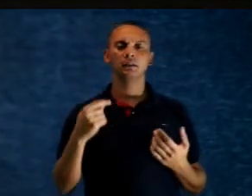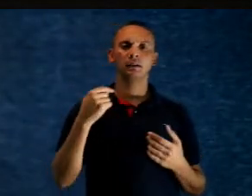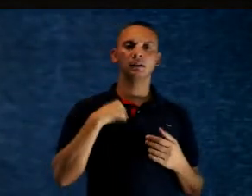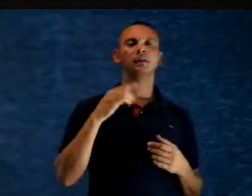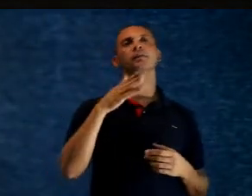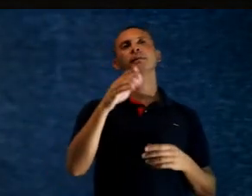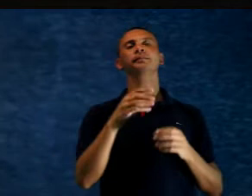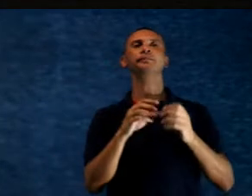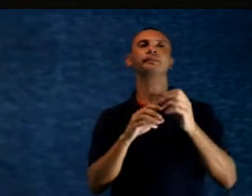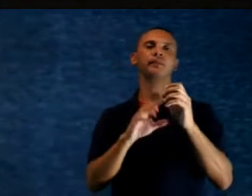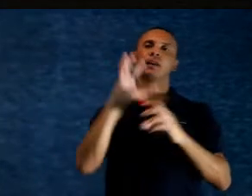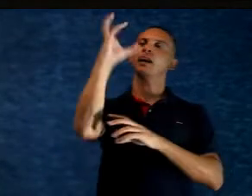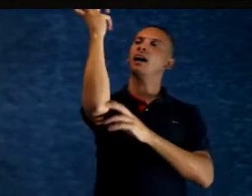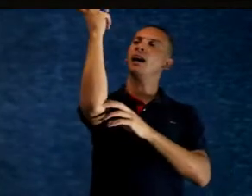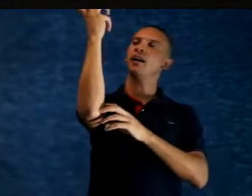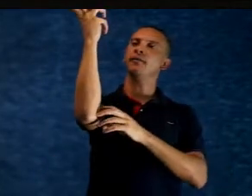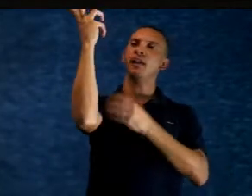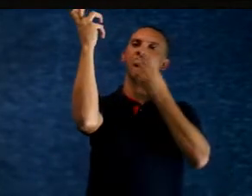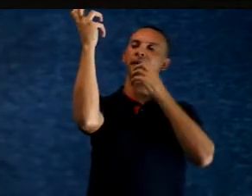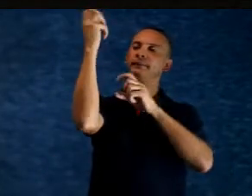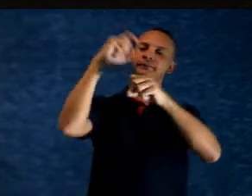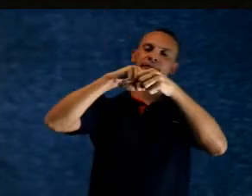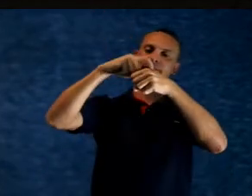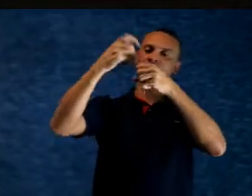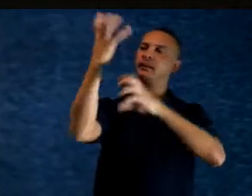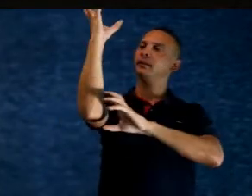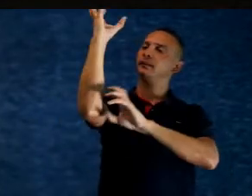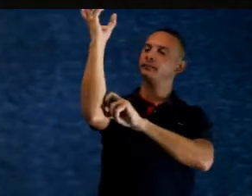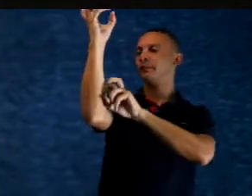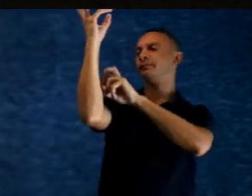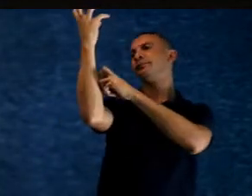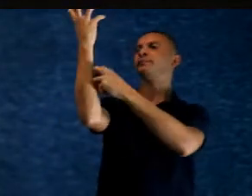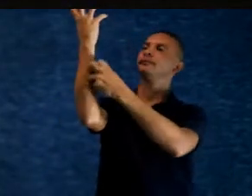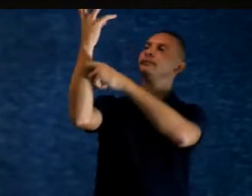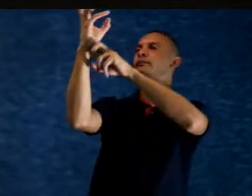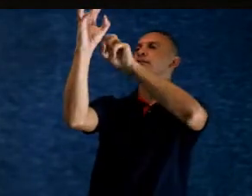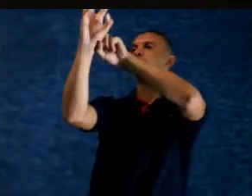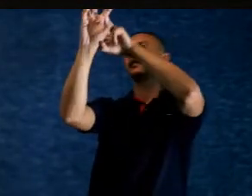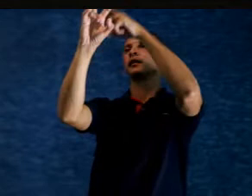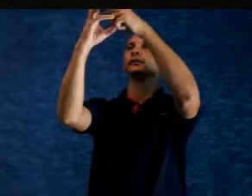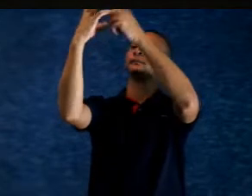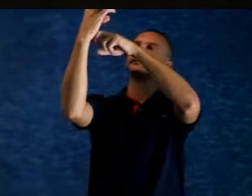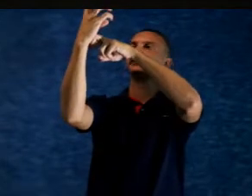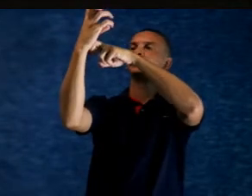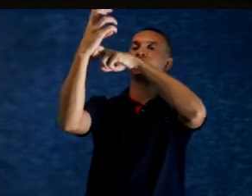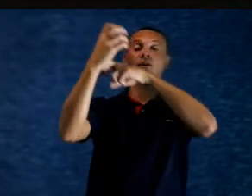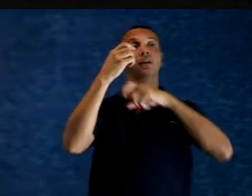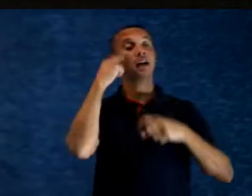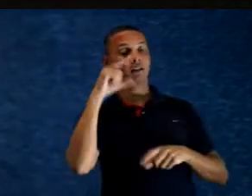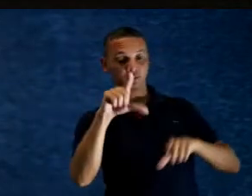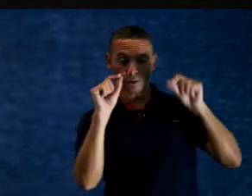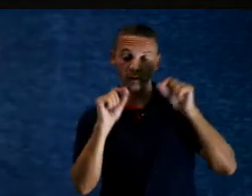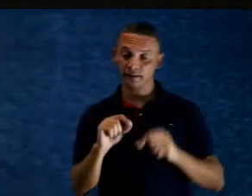Era magrinha, de goiabas verdes e gostosas. Tudo se fixou agora, até as nuvens. Um marimbondo